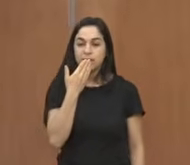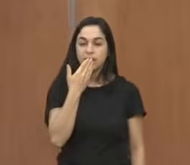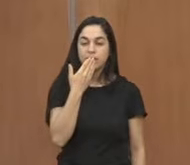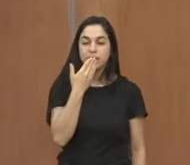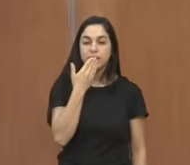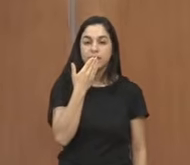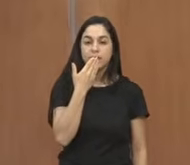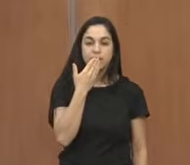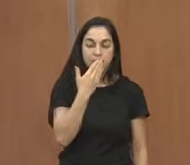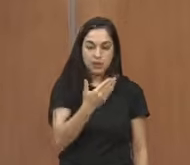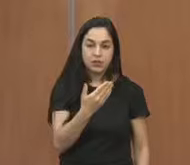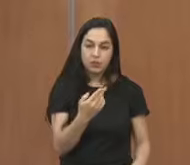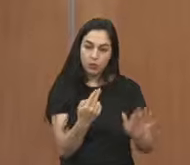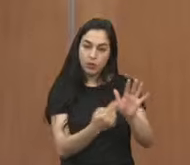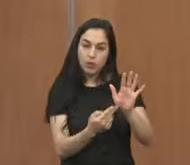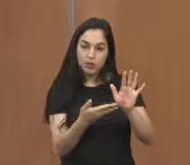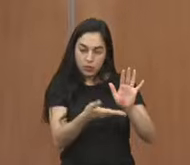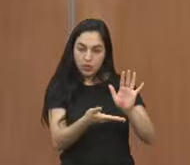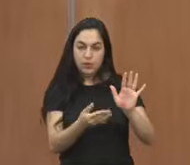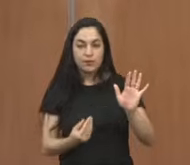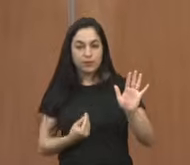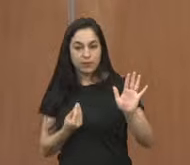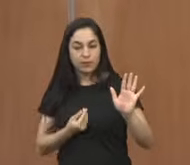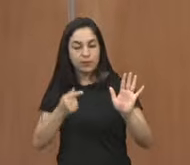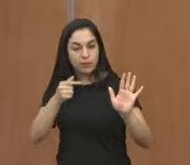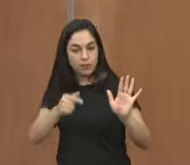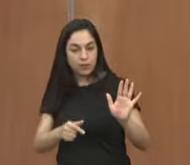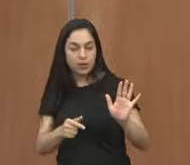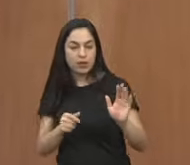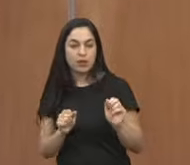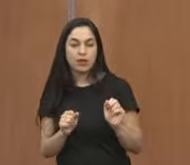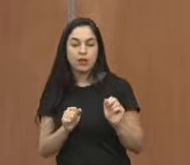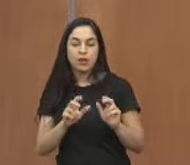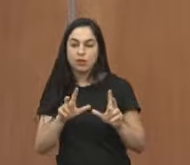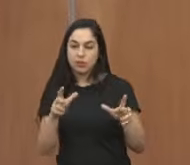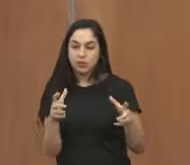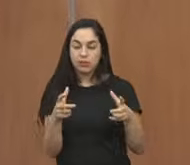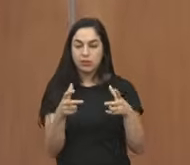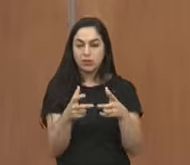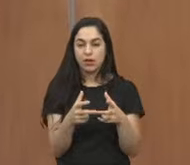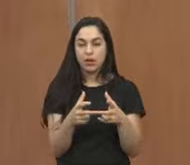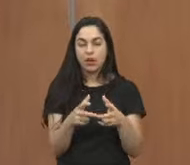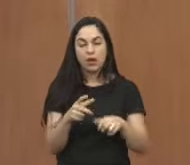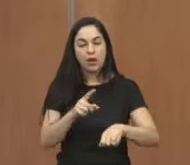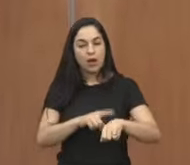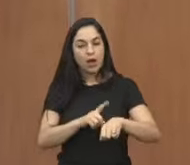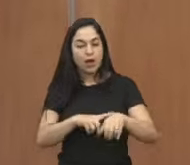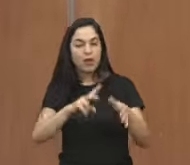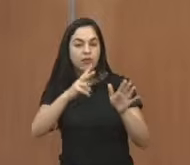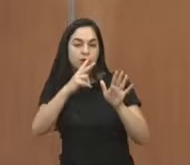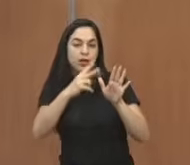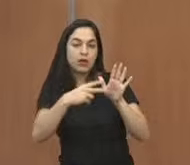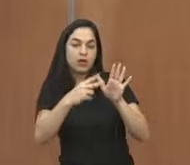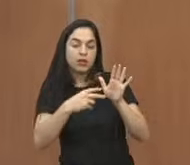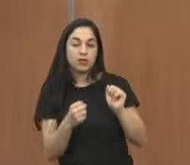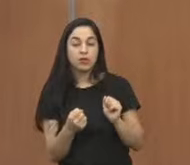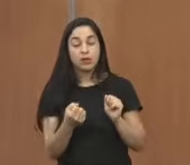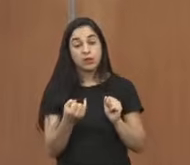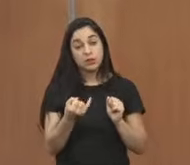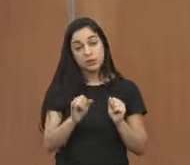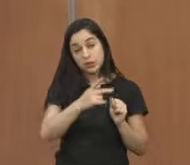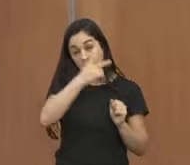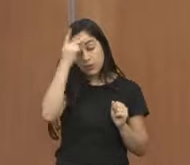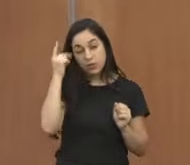esteja presente no plenário, no momento da realização da leitura. Então, se não estiver